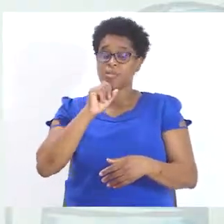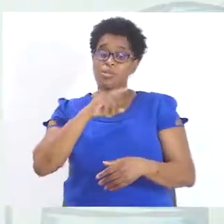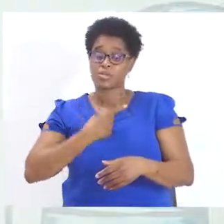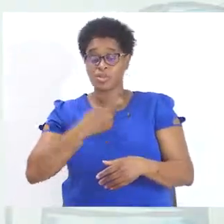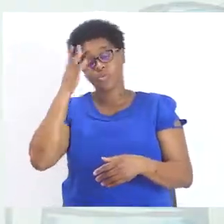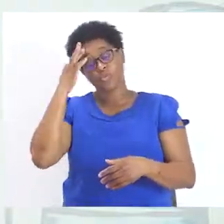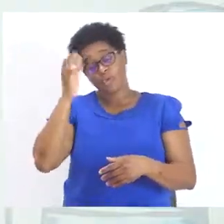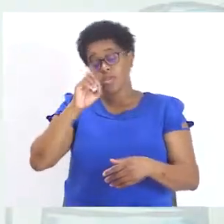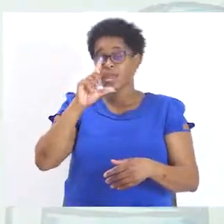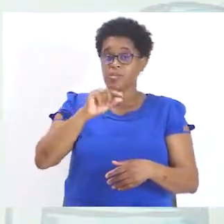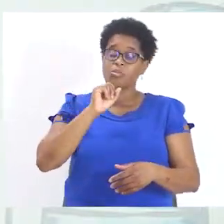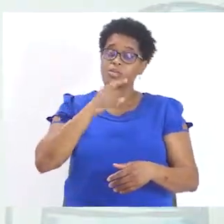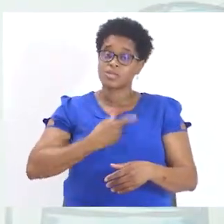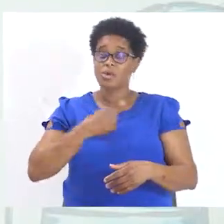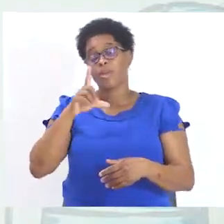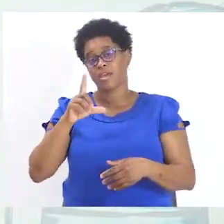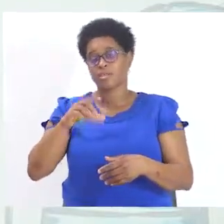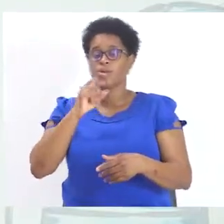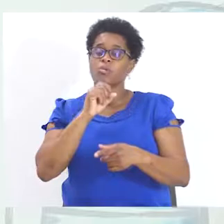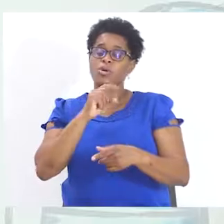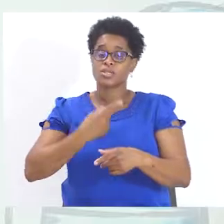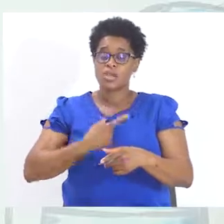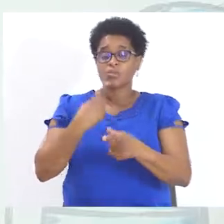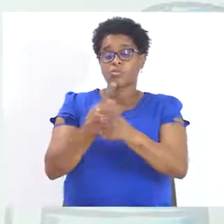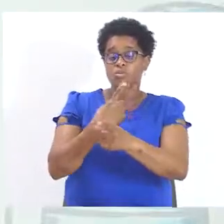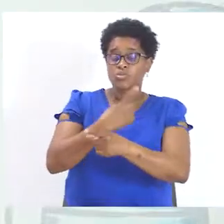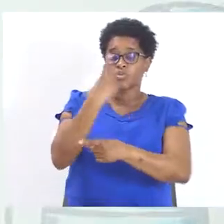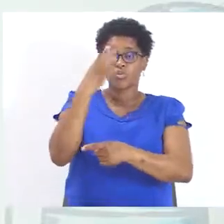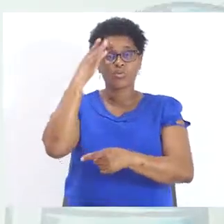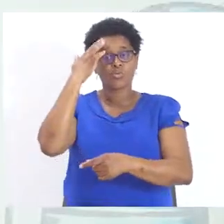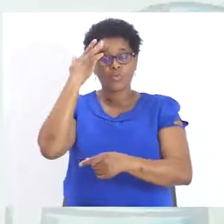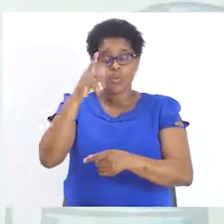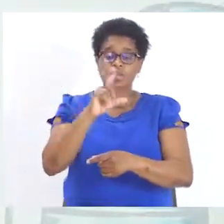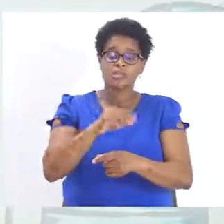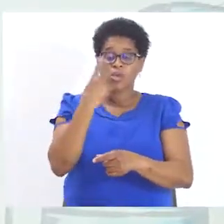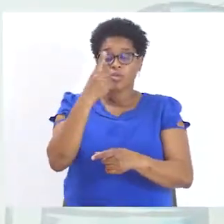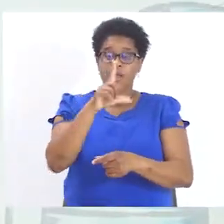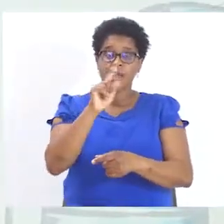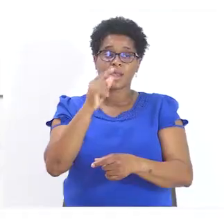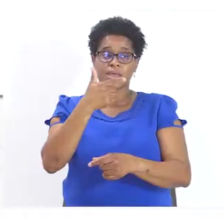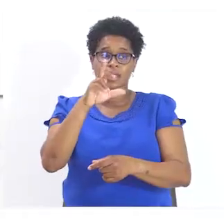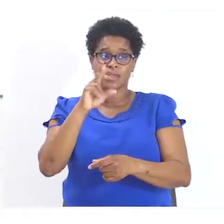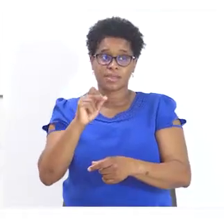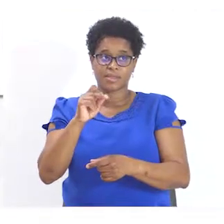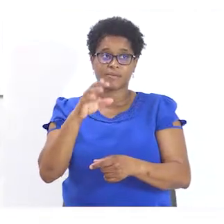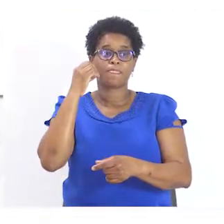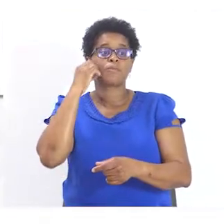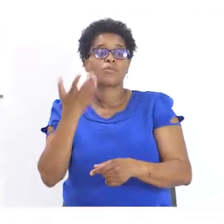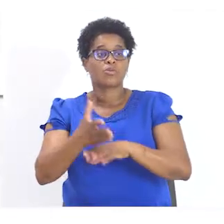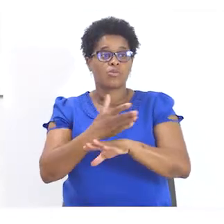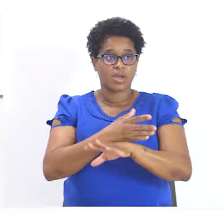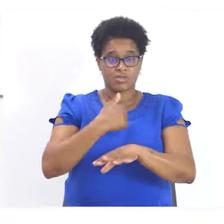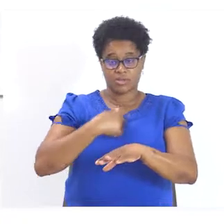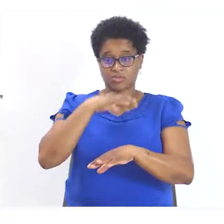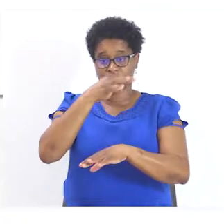ser uma letra, pode ser um produto de um número e uma letra. Como tinha dito